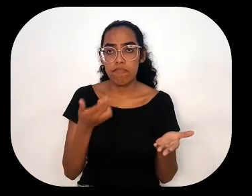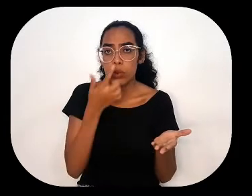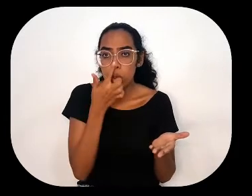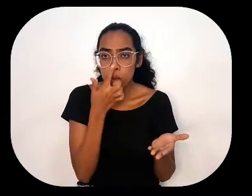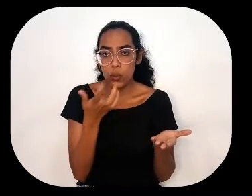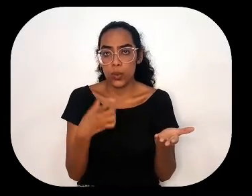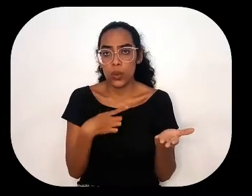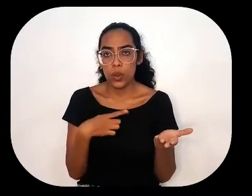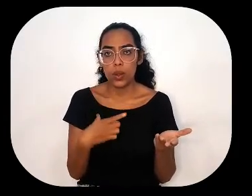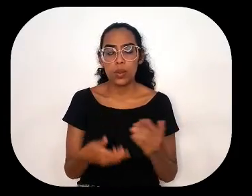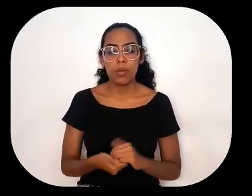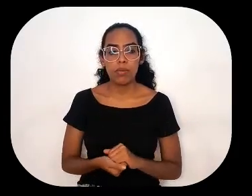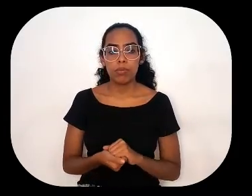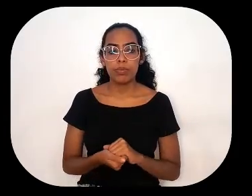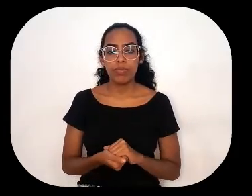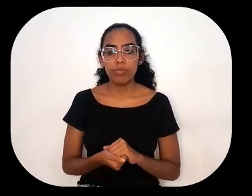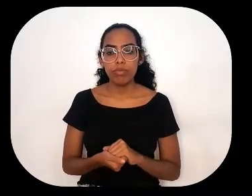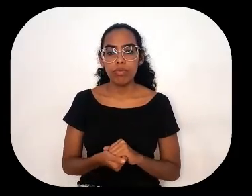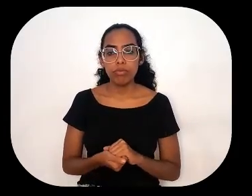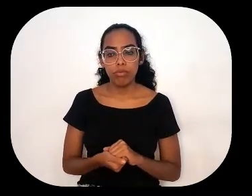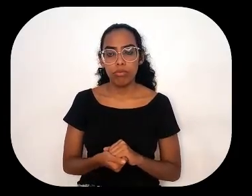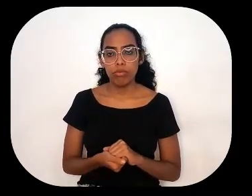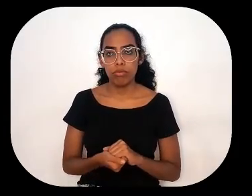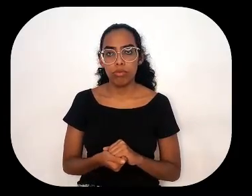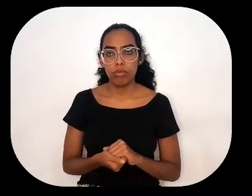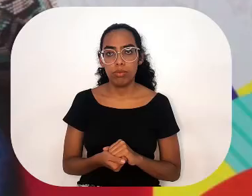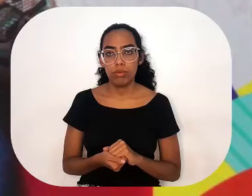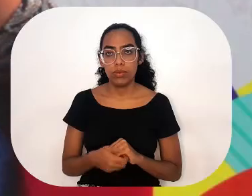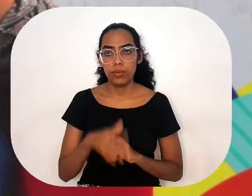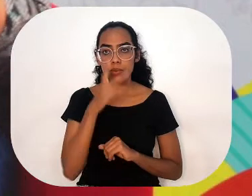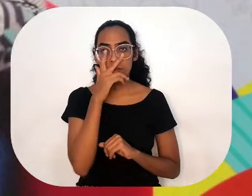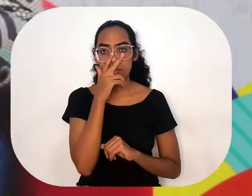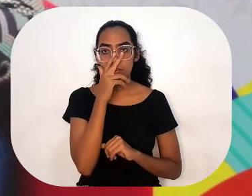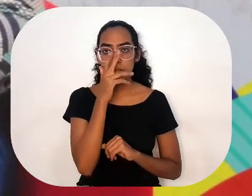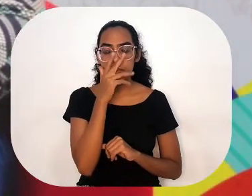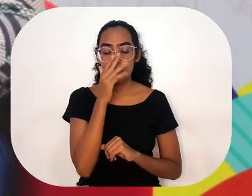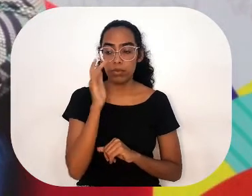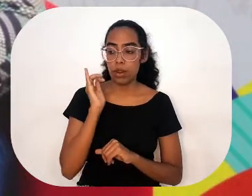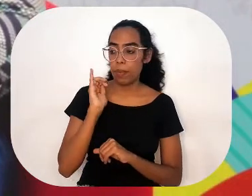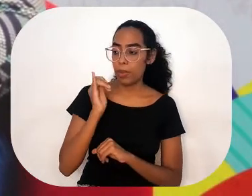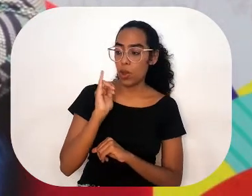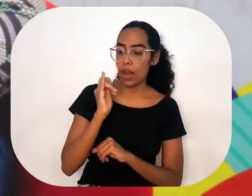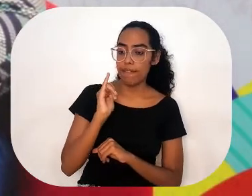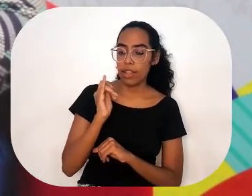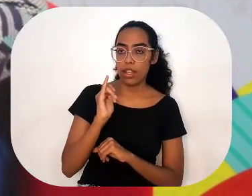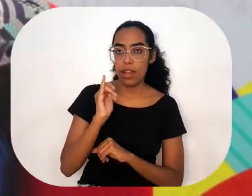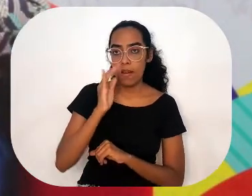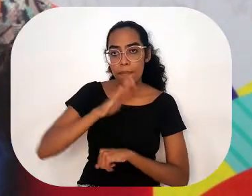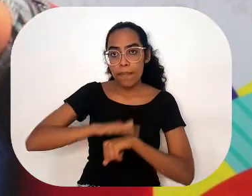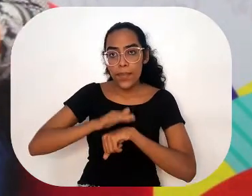dos aspectos que eu ressaltei é que se trata de uma biografia romanceada